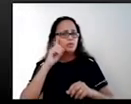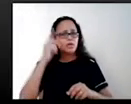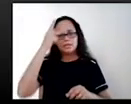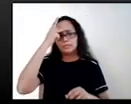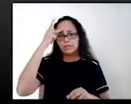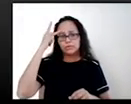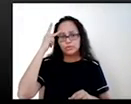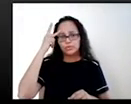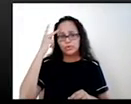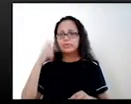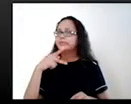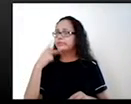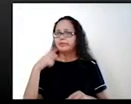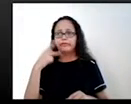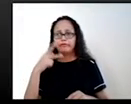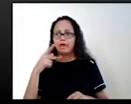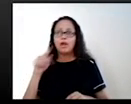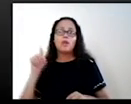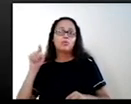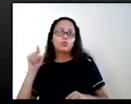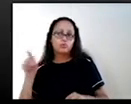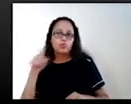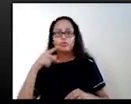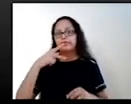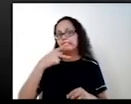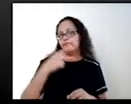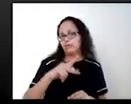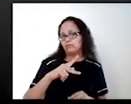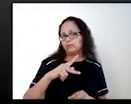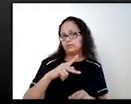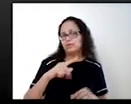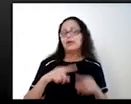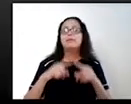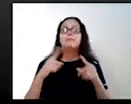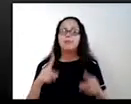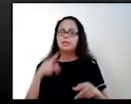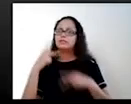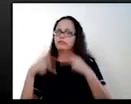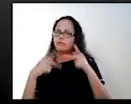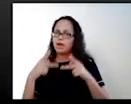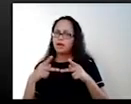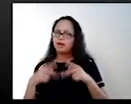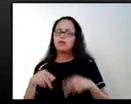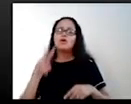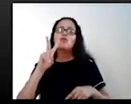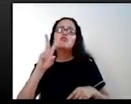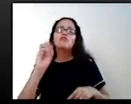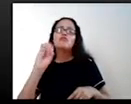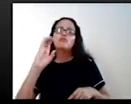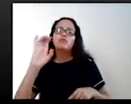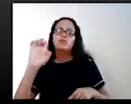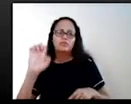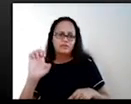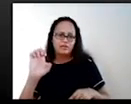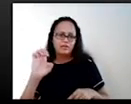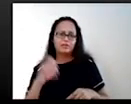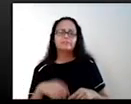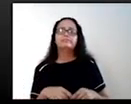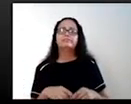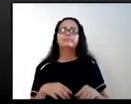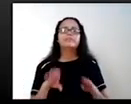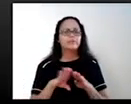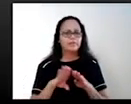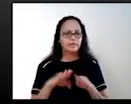não falam tu e o vós, em vez de falar tu e vós, fala justamente você e vocês. Não fala nós também, está sendo trocado